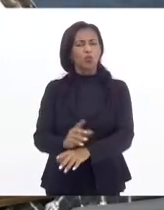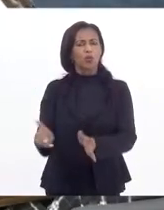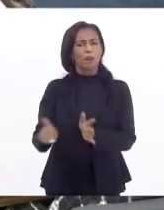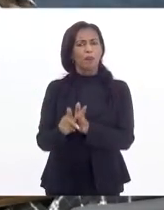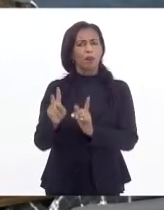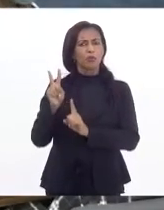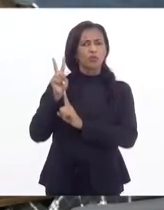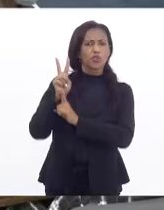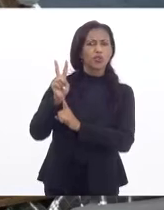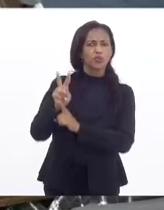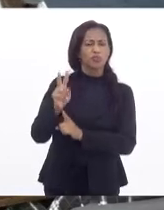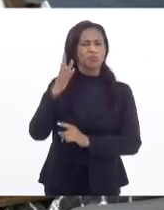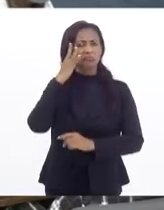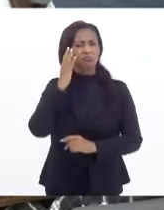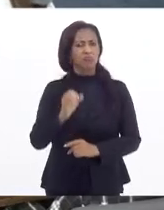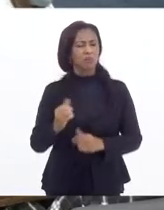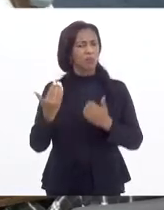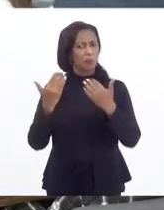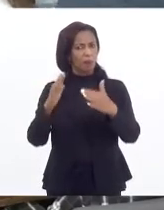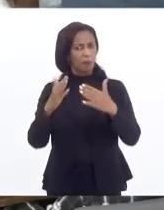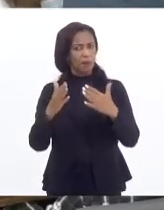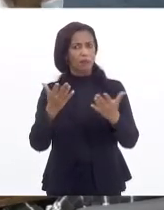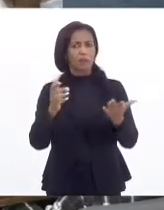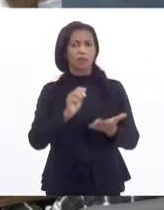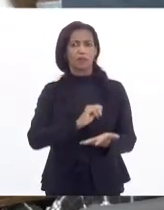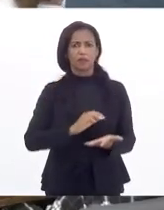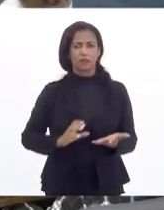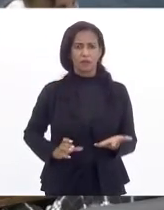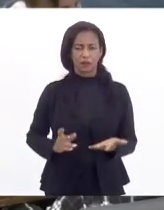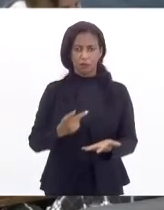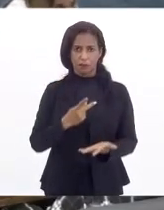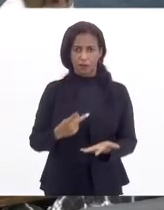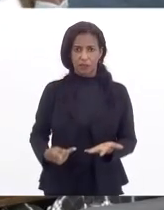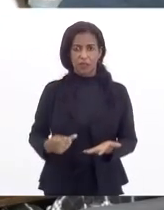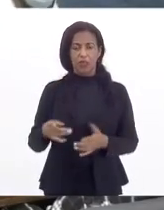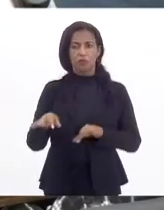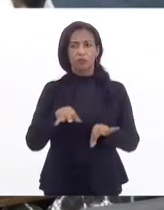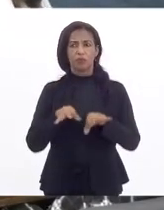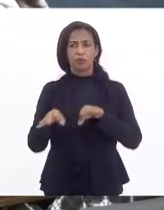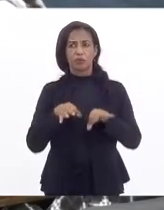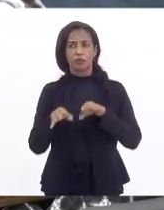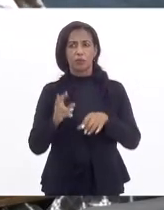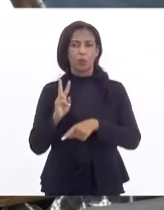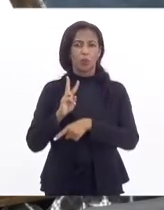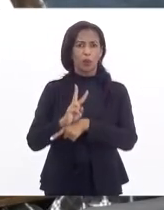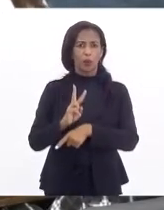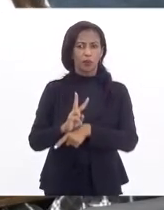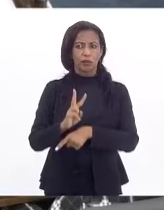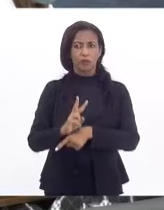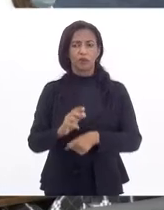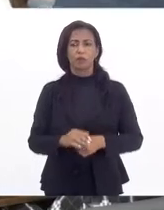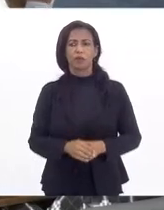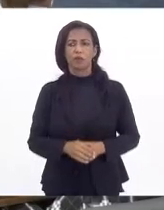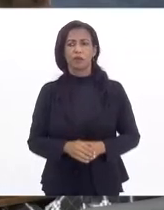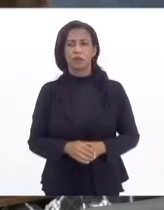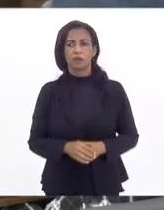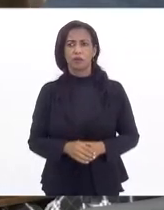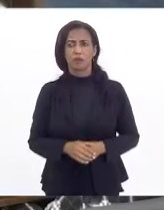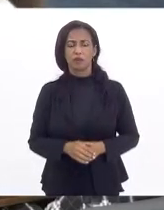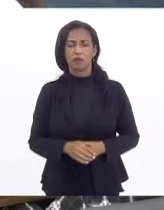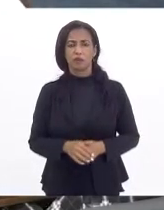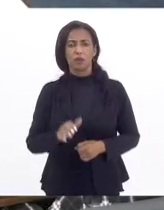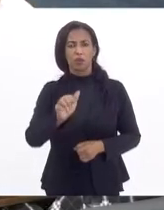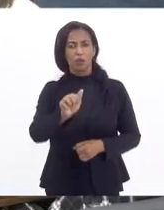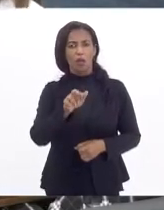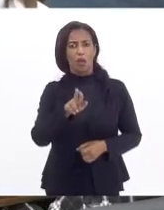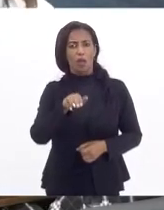Portanto, parabenizo o André Siciliano pelo belo projeto de preservação do Armazém